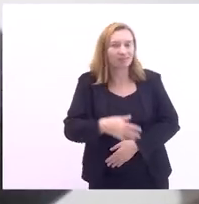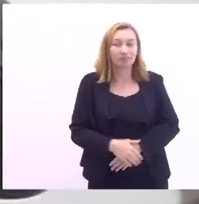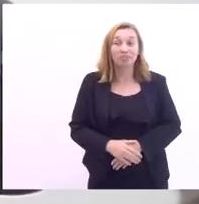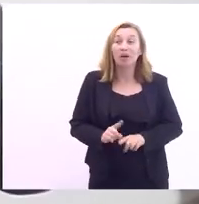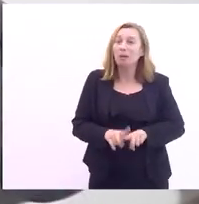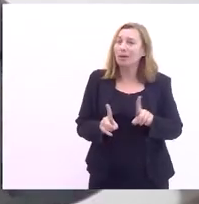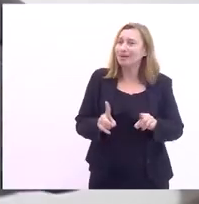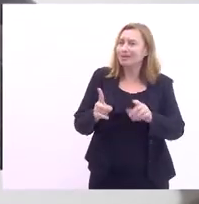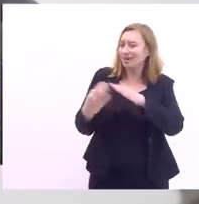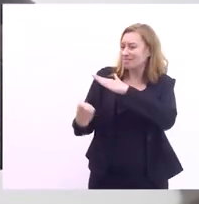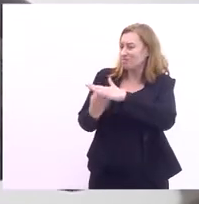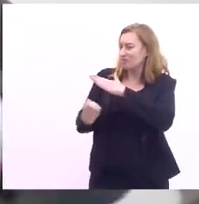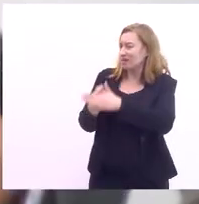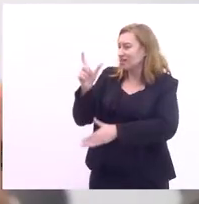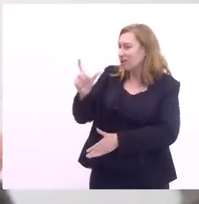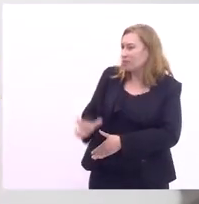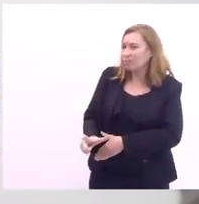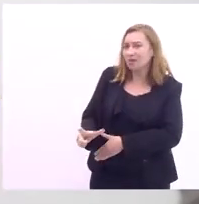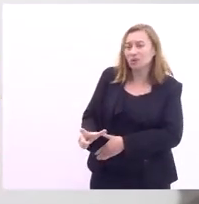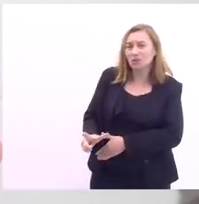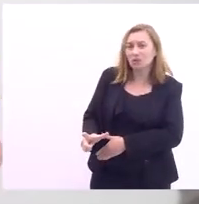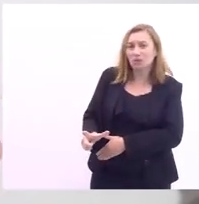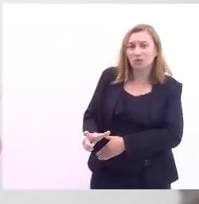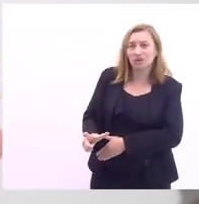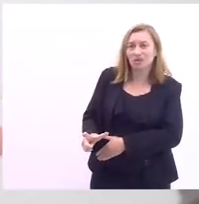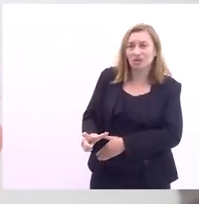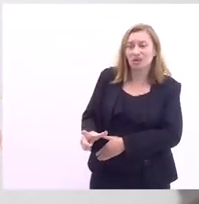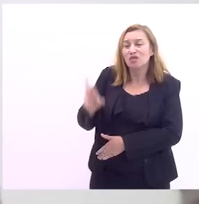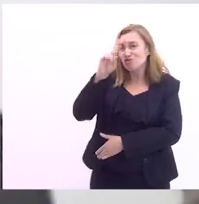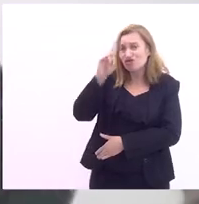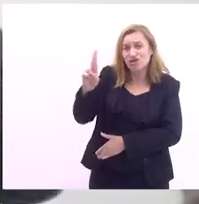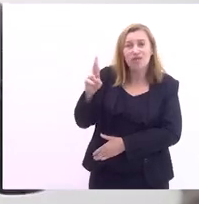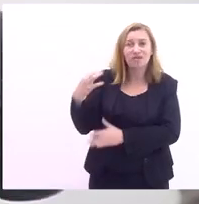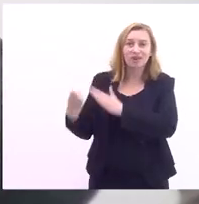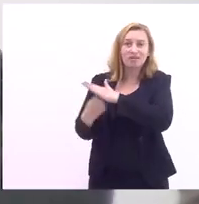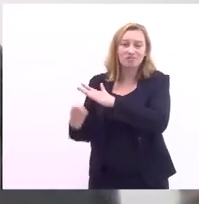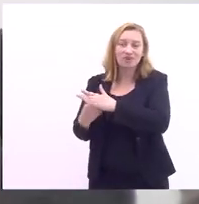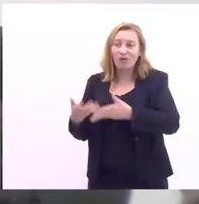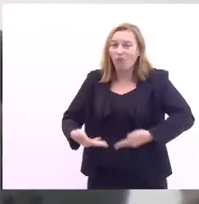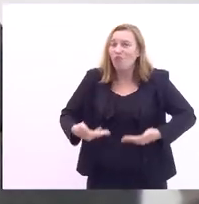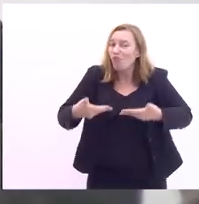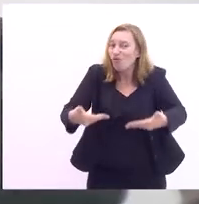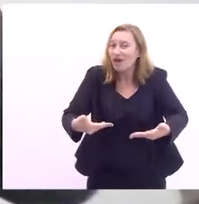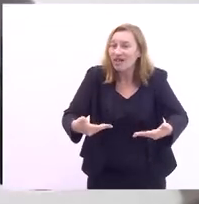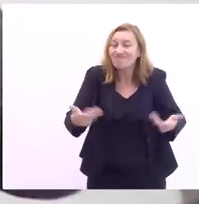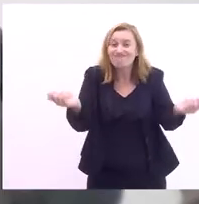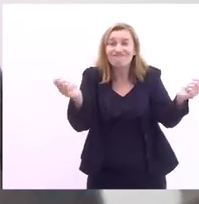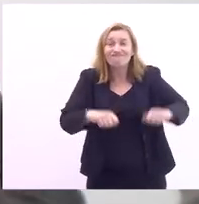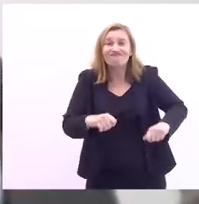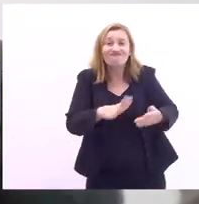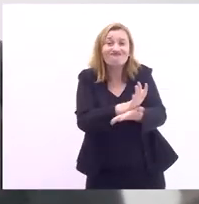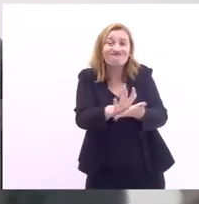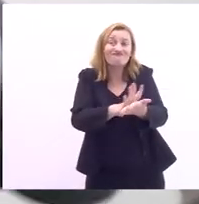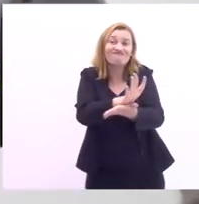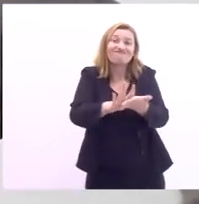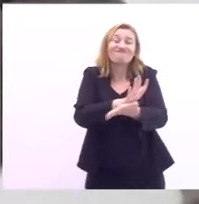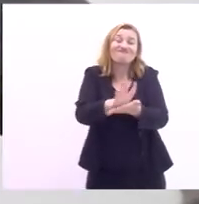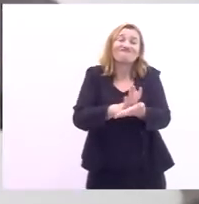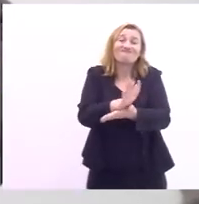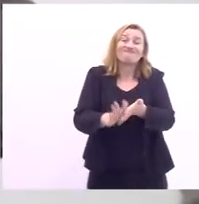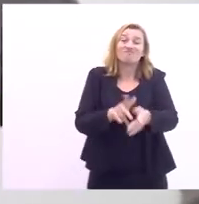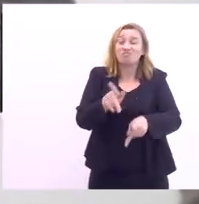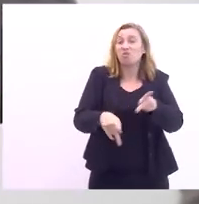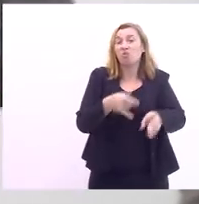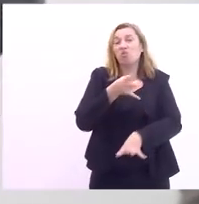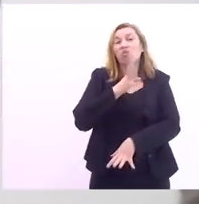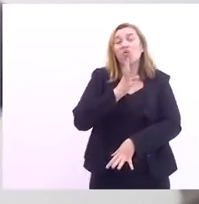Mas a empresa é uma pessoa jurídica, pô, que não oferece possibilidades da população